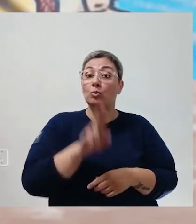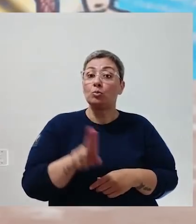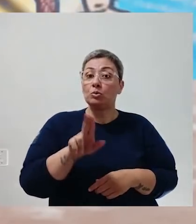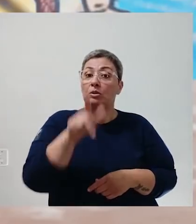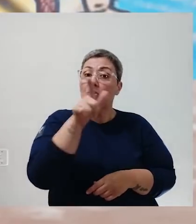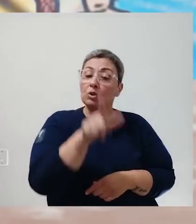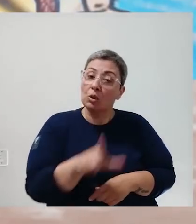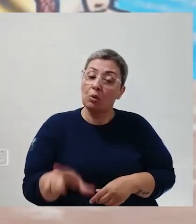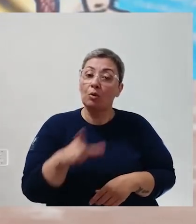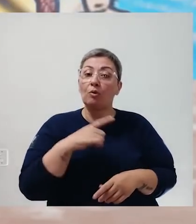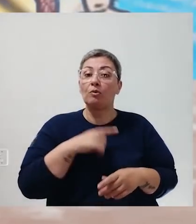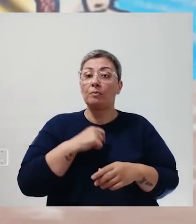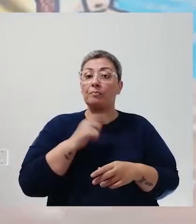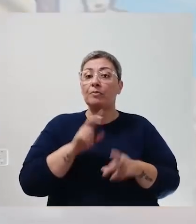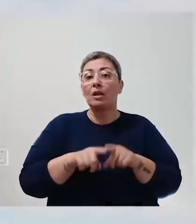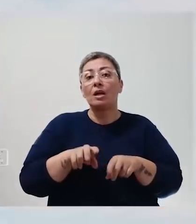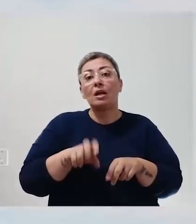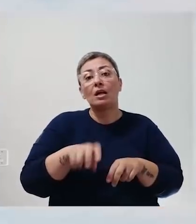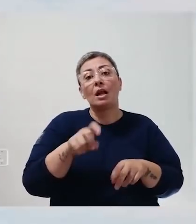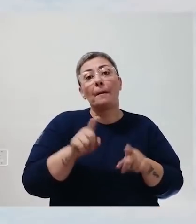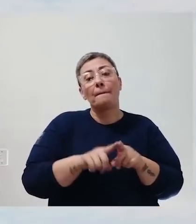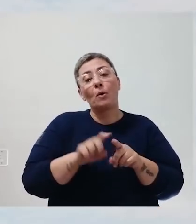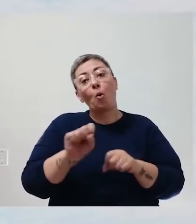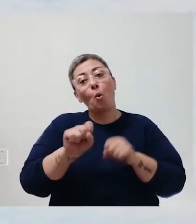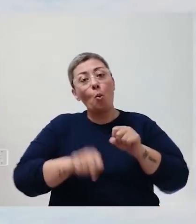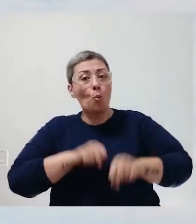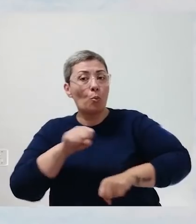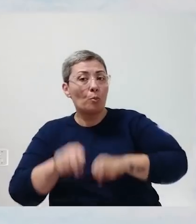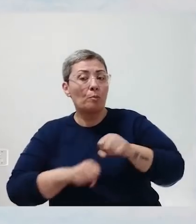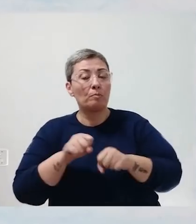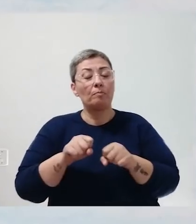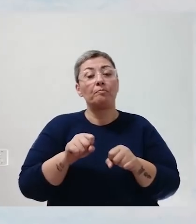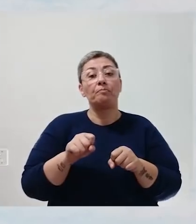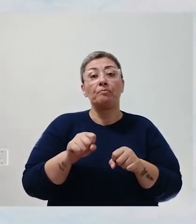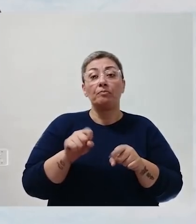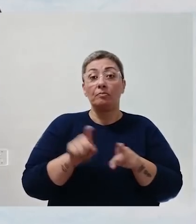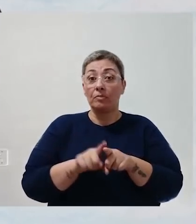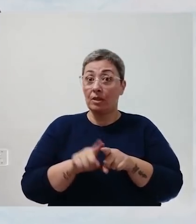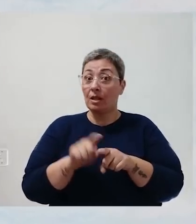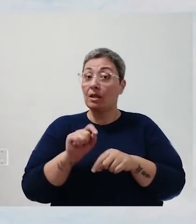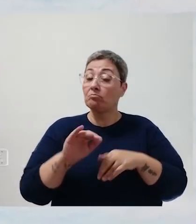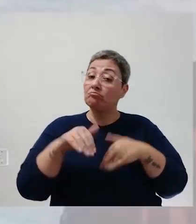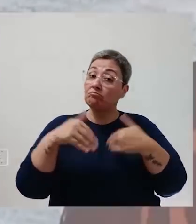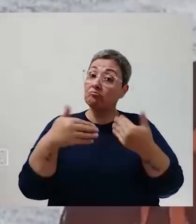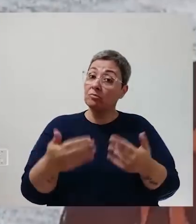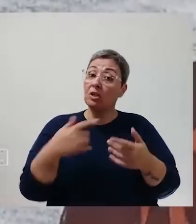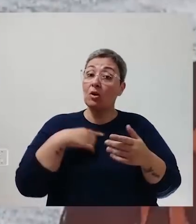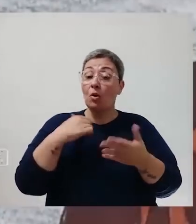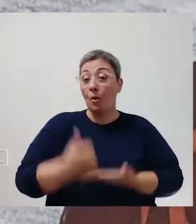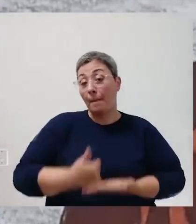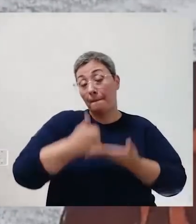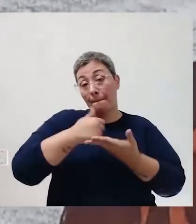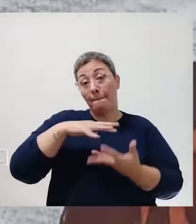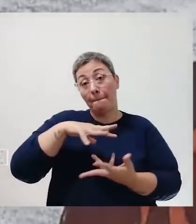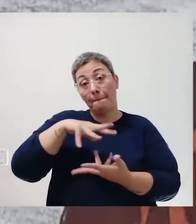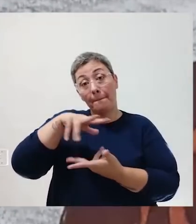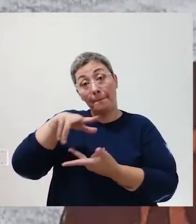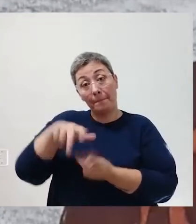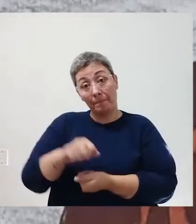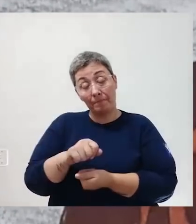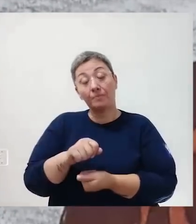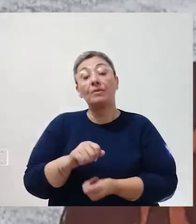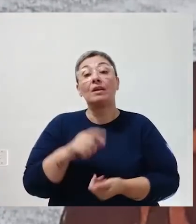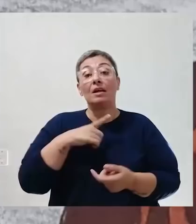reaproveitando o que já temos, andando mais a pé ou de bicicleta e assim salvaram